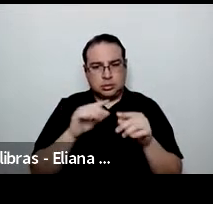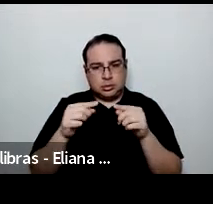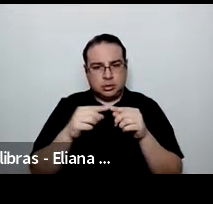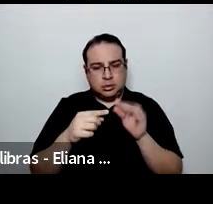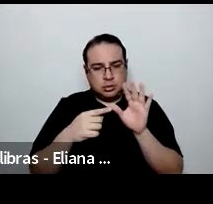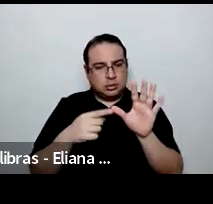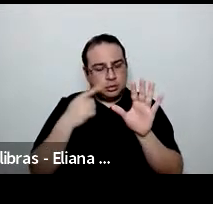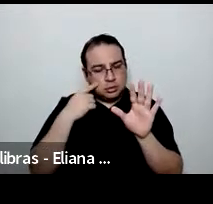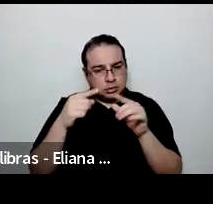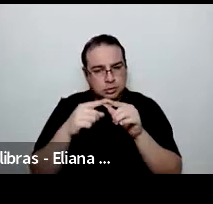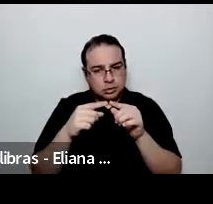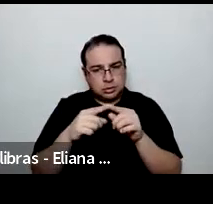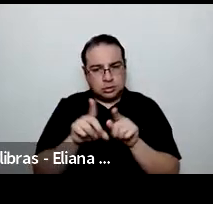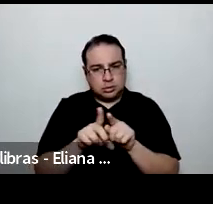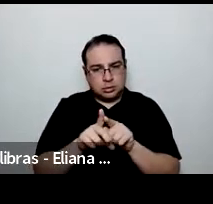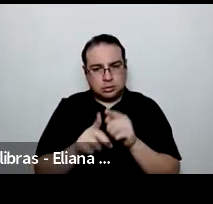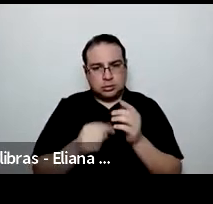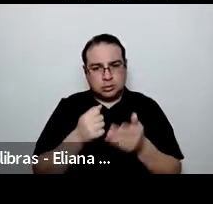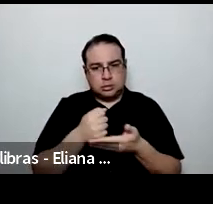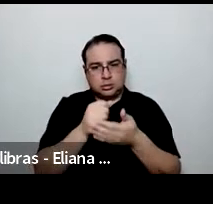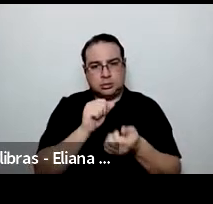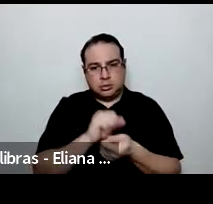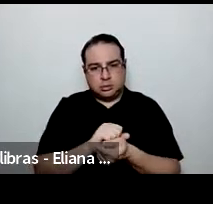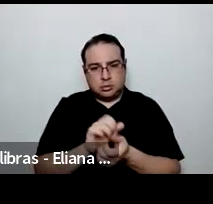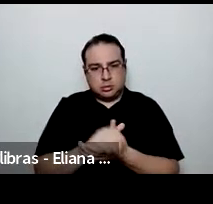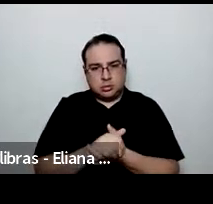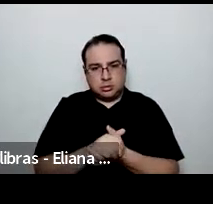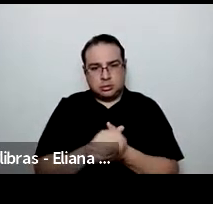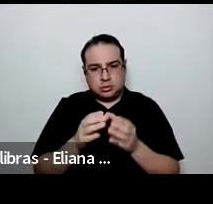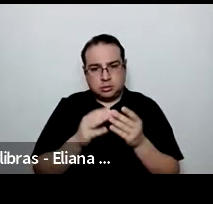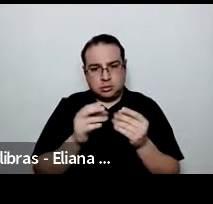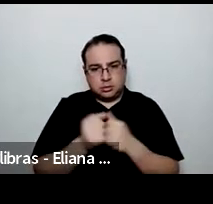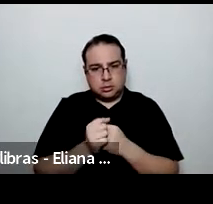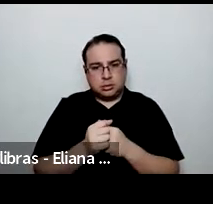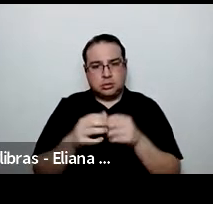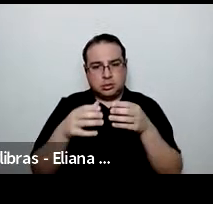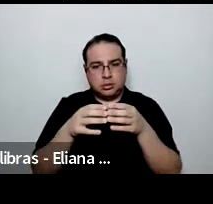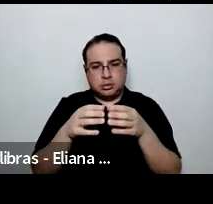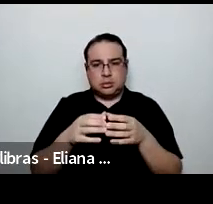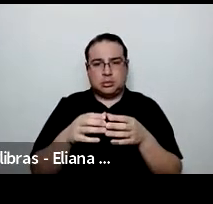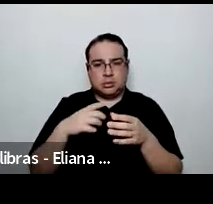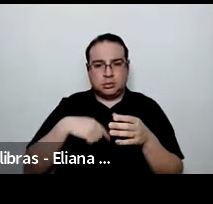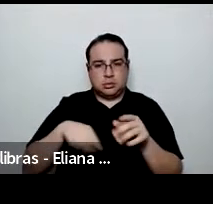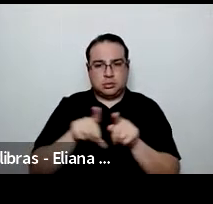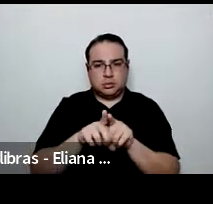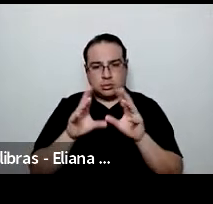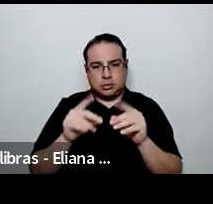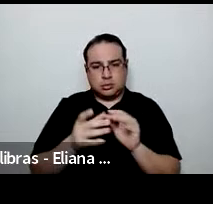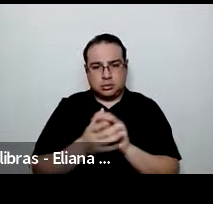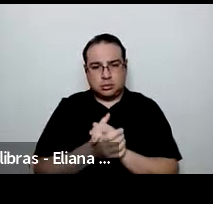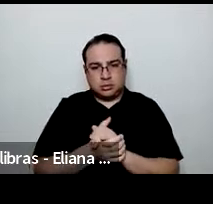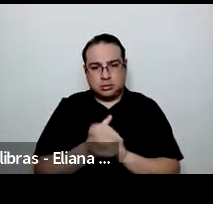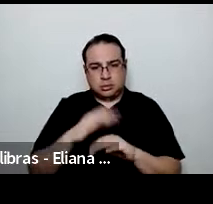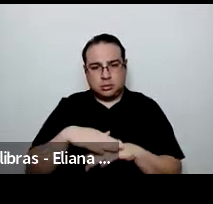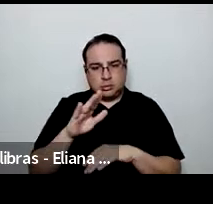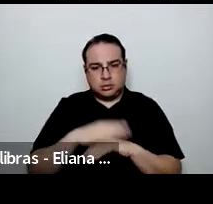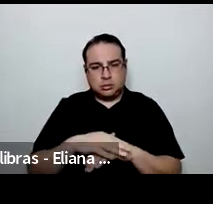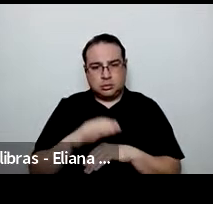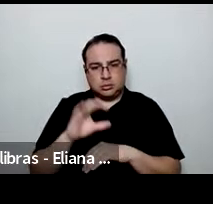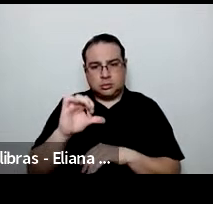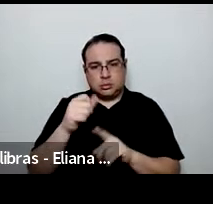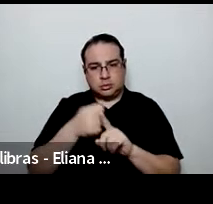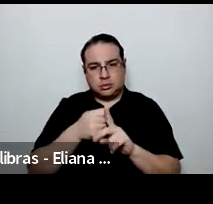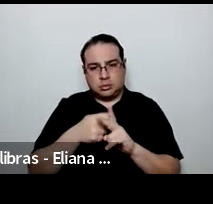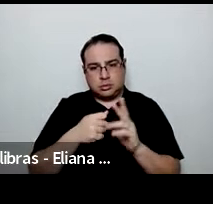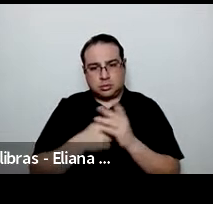financeira mas também o seu acompanhamento pelo público pelo cidadão como dirigir foram mais de 9 meses